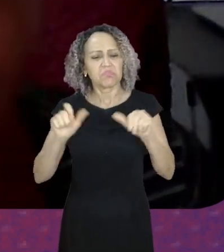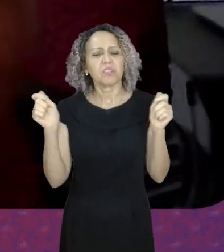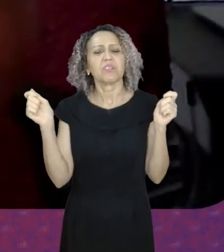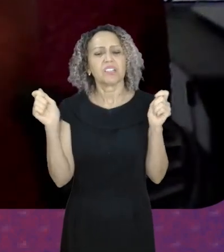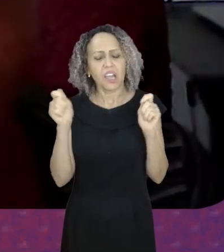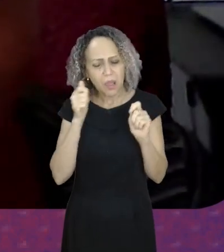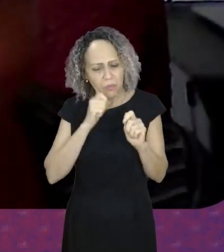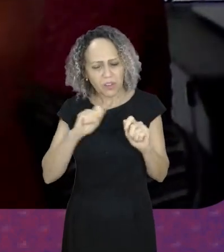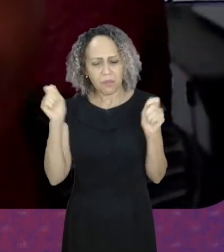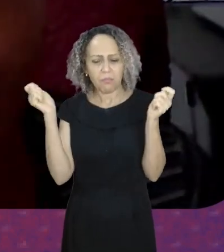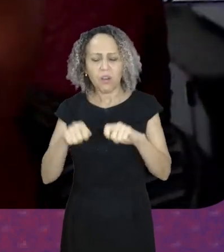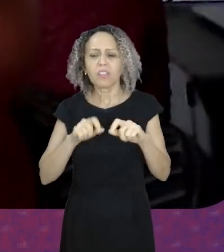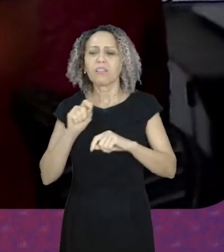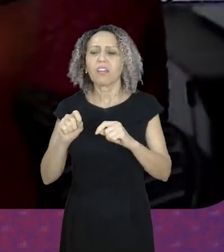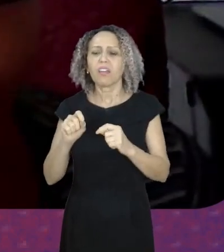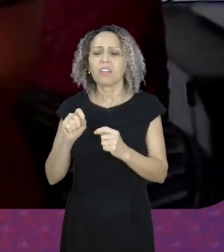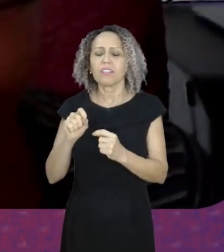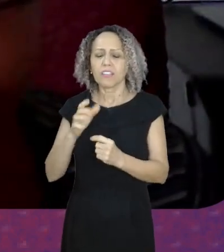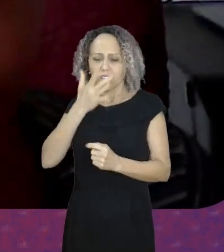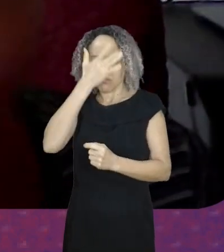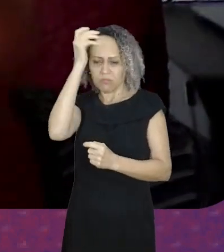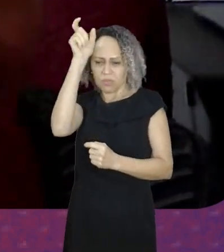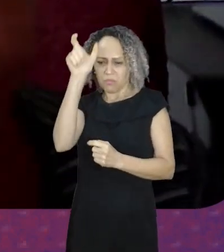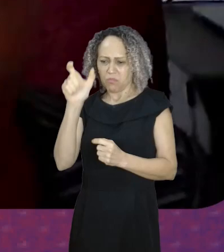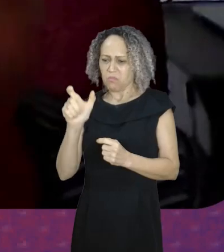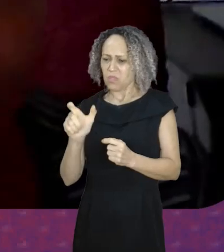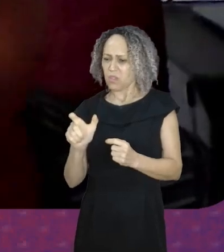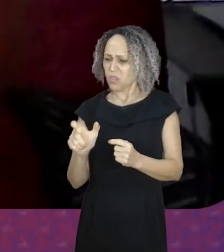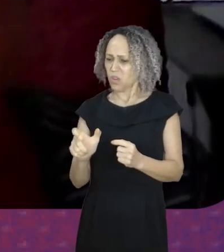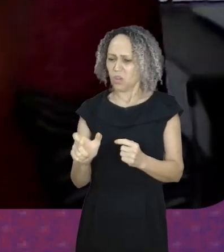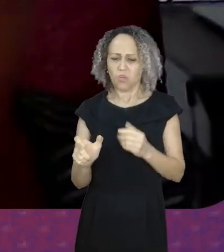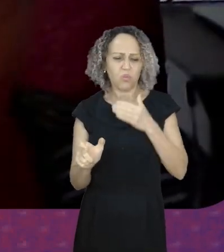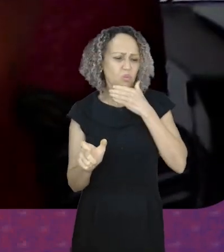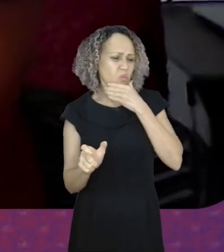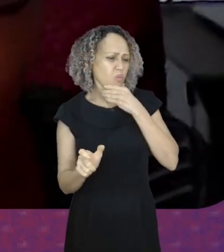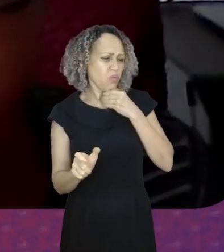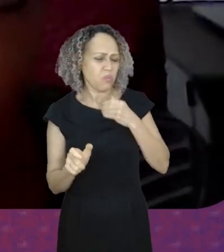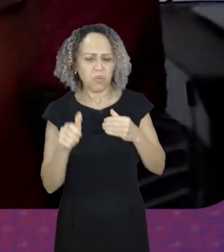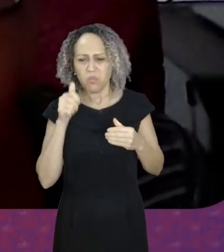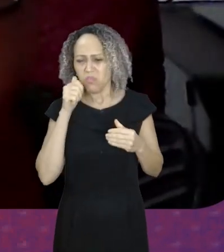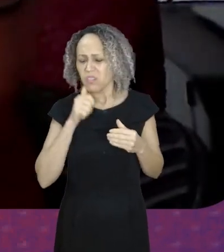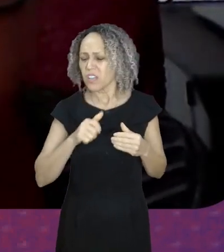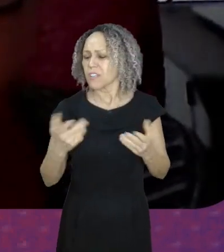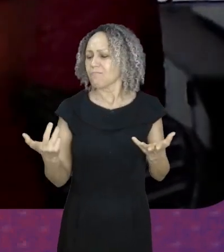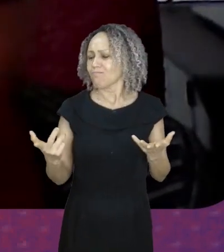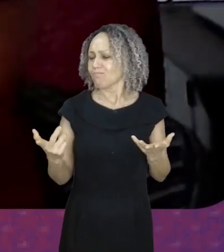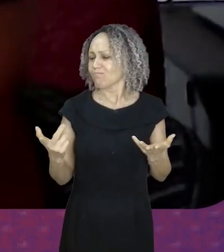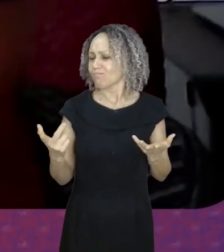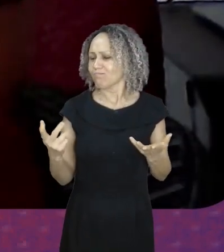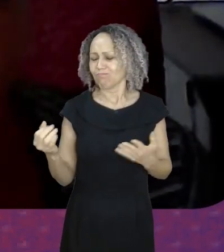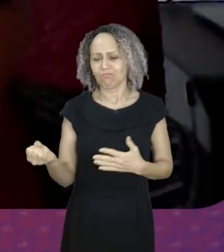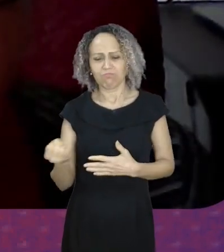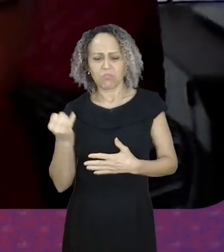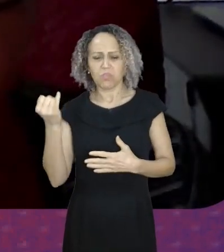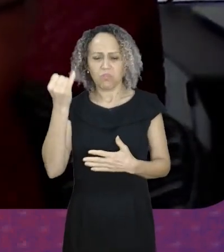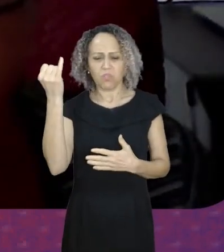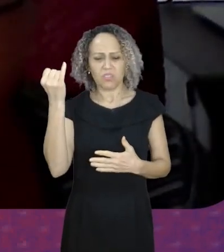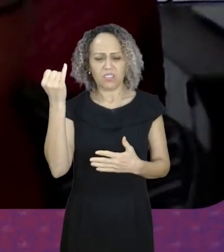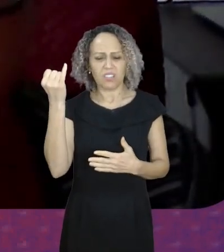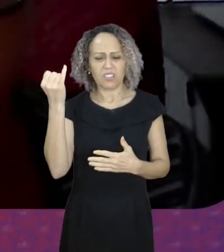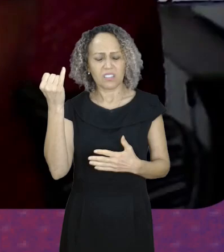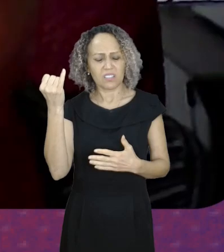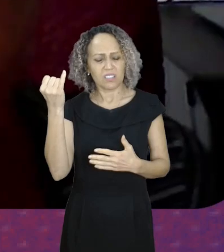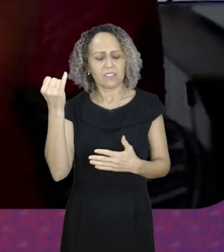você seja um elemento, um homem ou uma mulher que faça a diferença quando falamos de